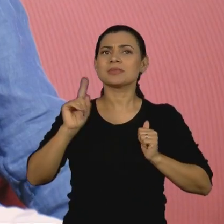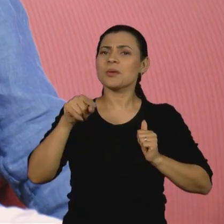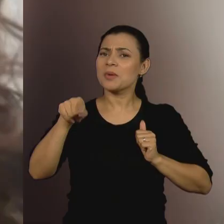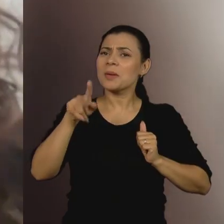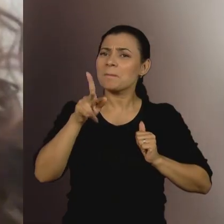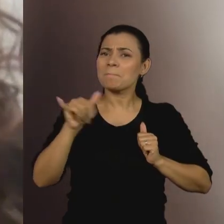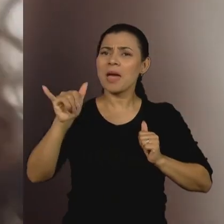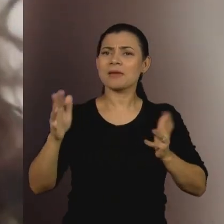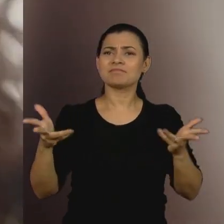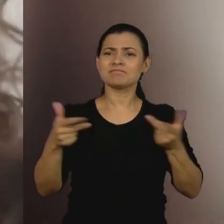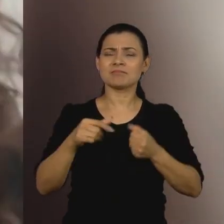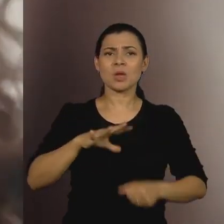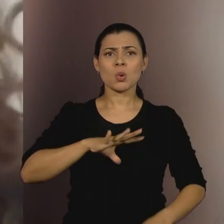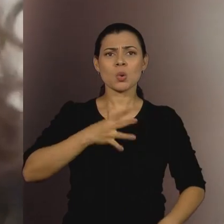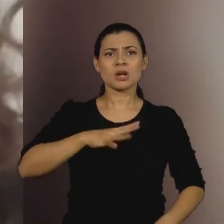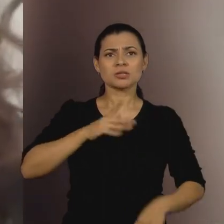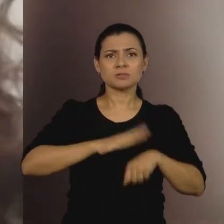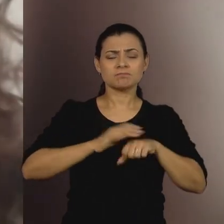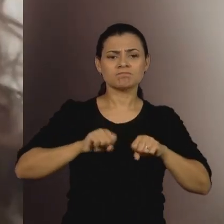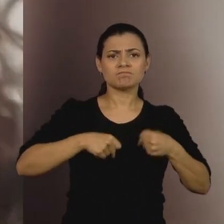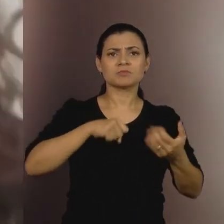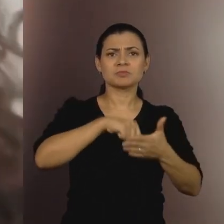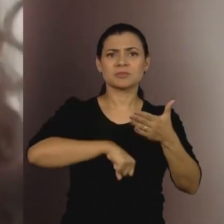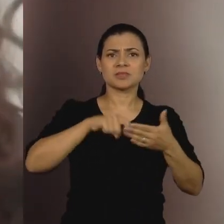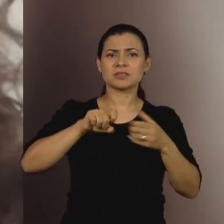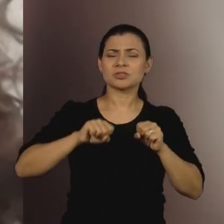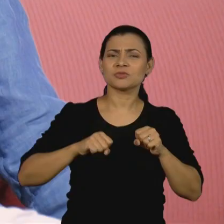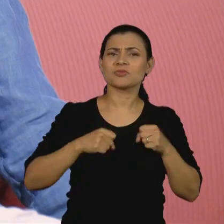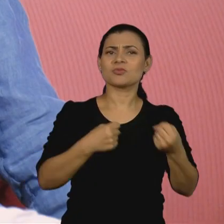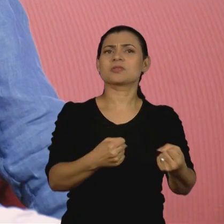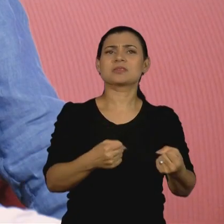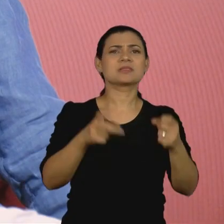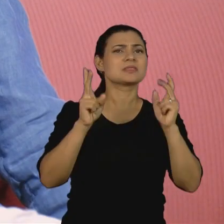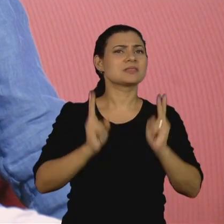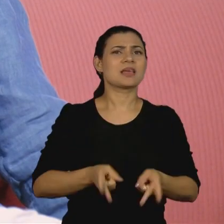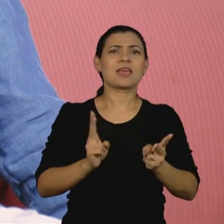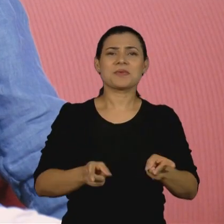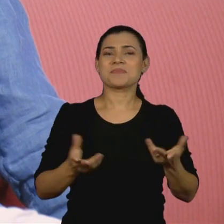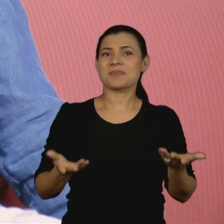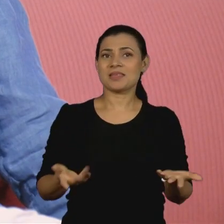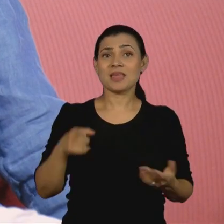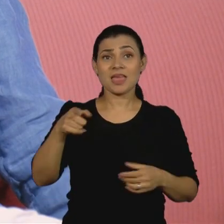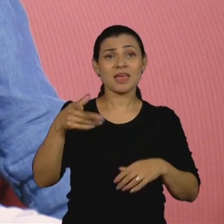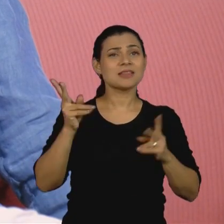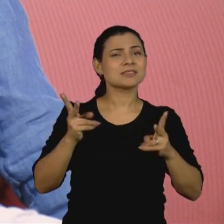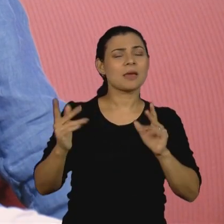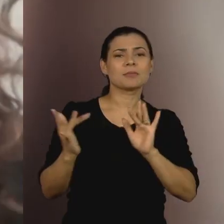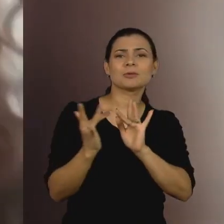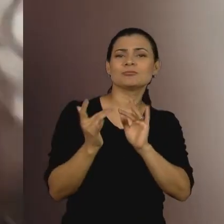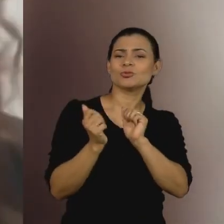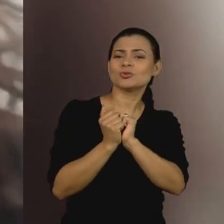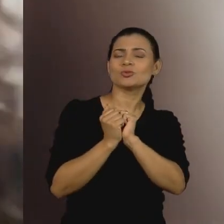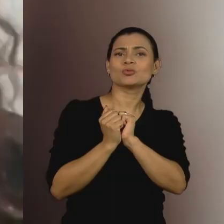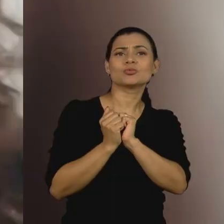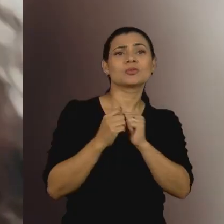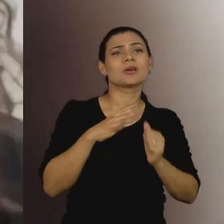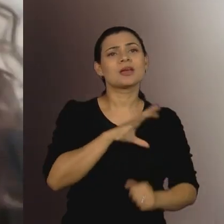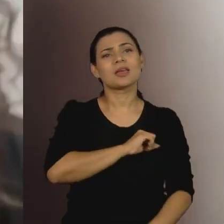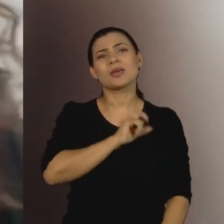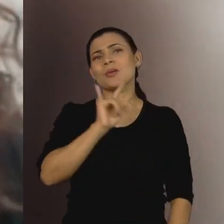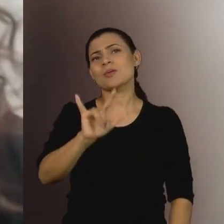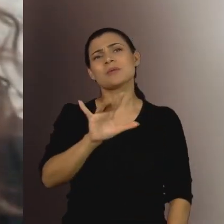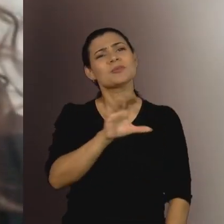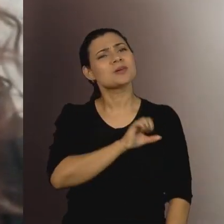pai, corajoso, batalhador, esforçado, sempre presente e que eu